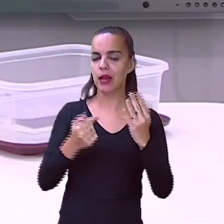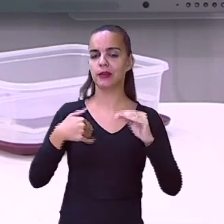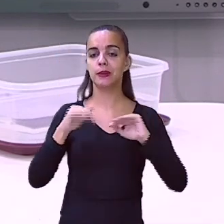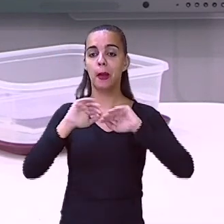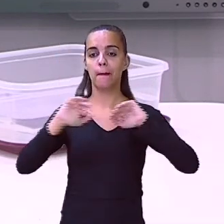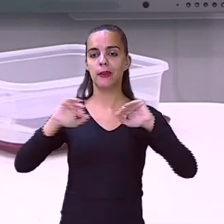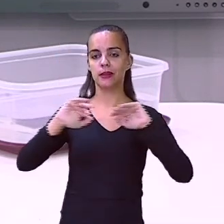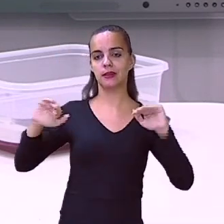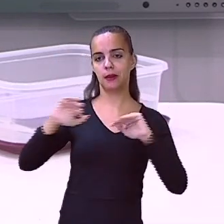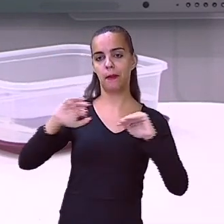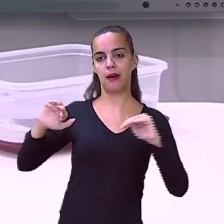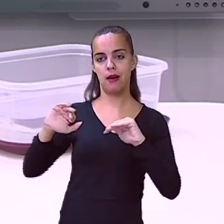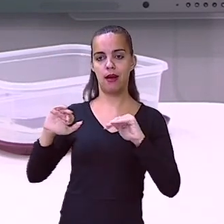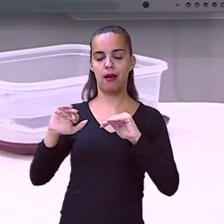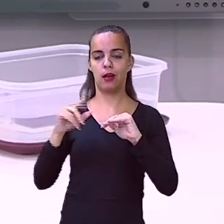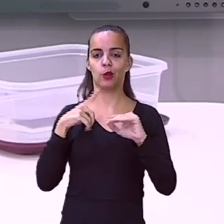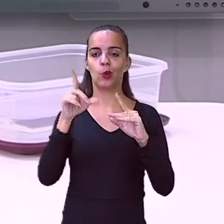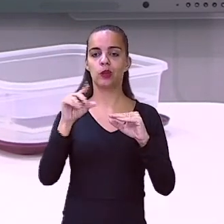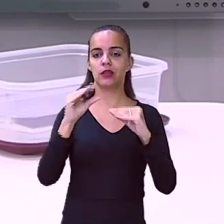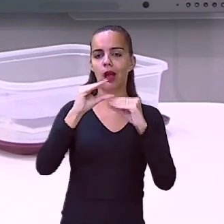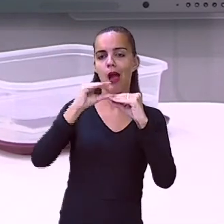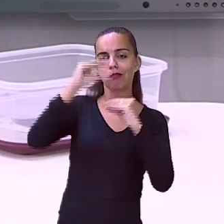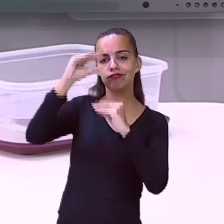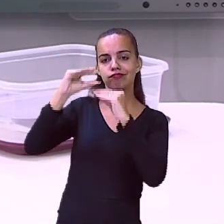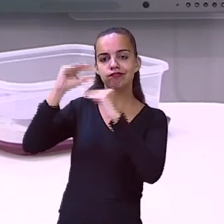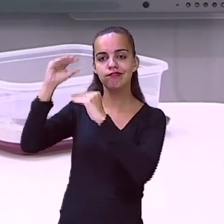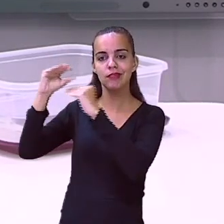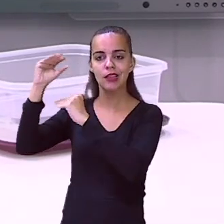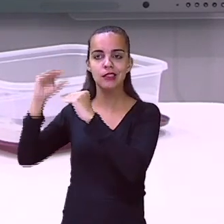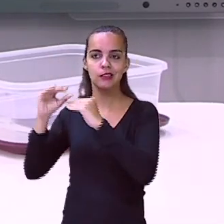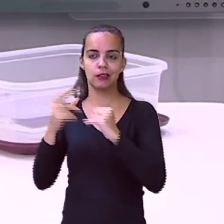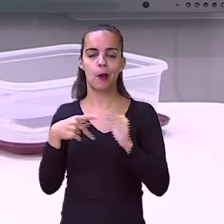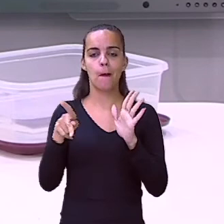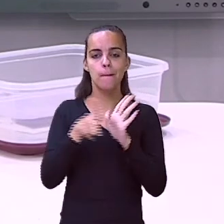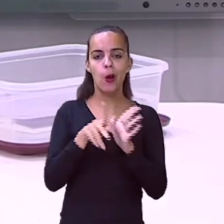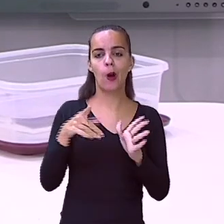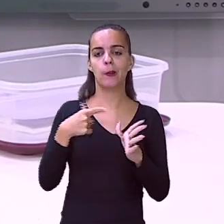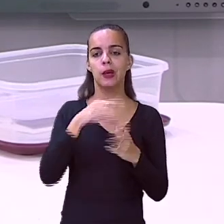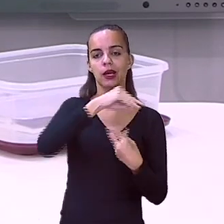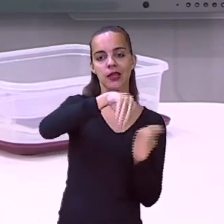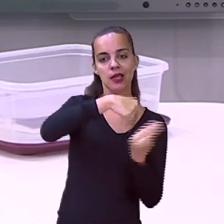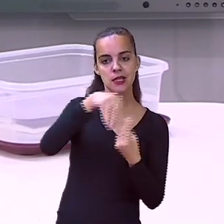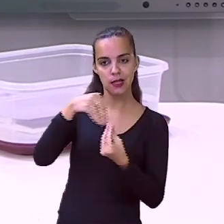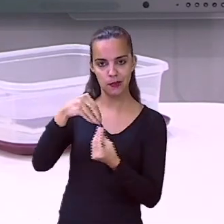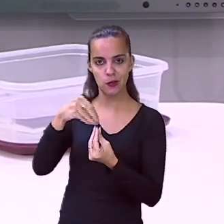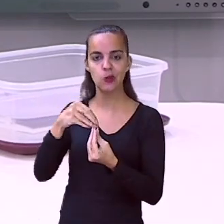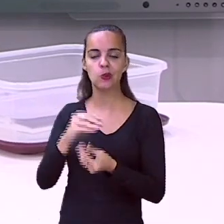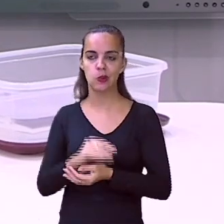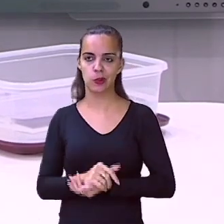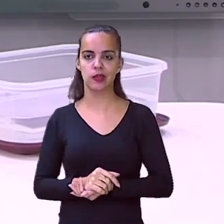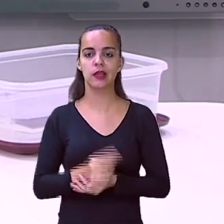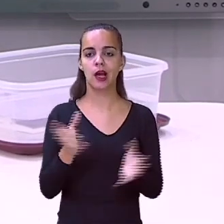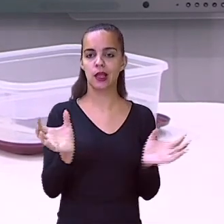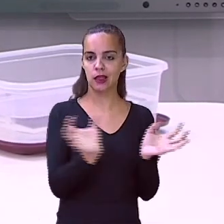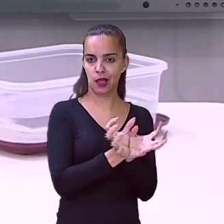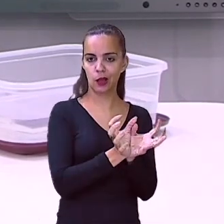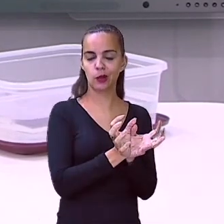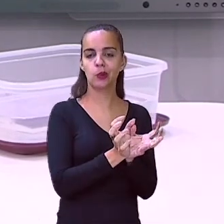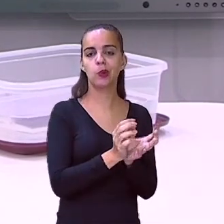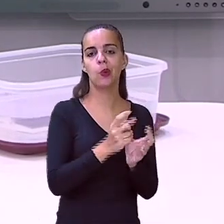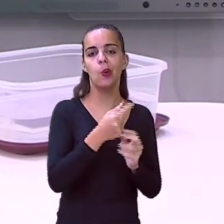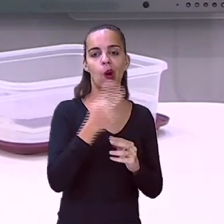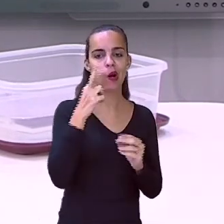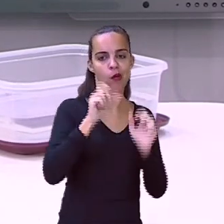separar componentes de mistura heterogênea, onde eu consigo perceber a superfície